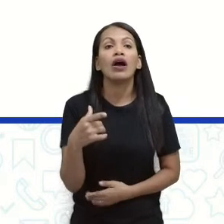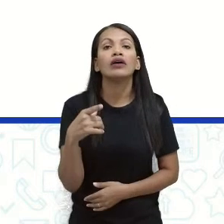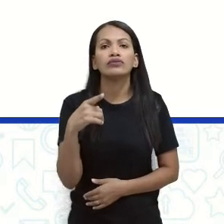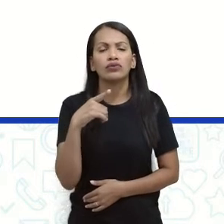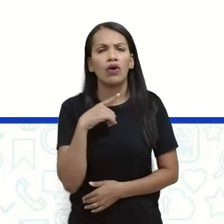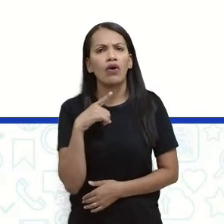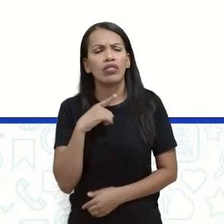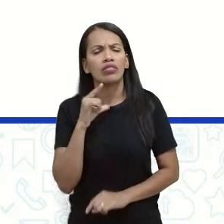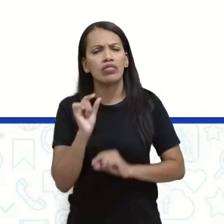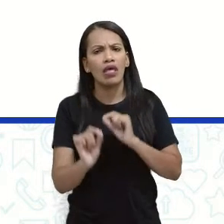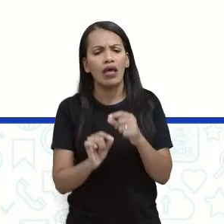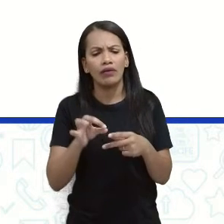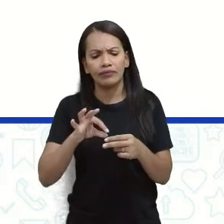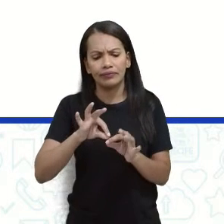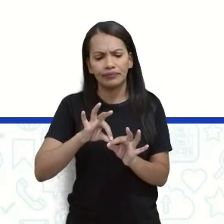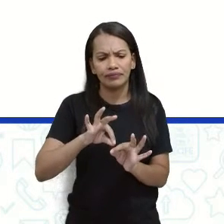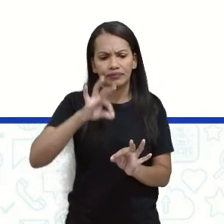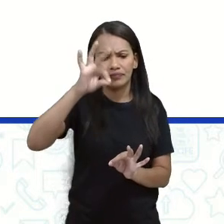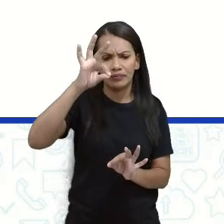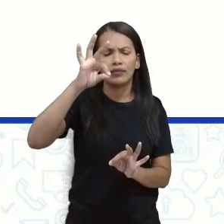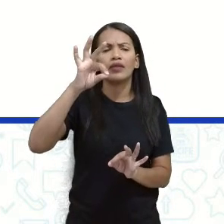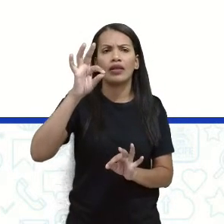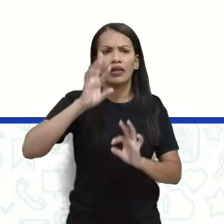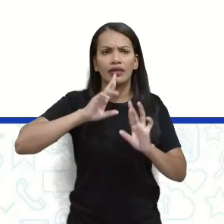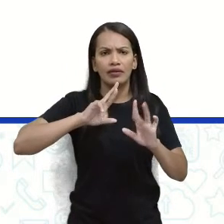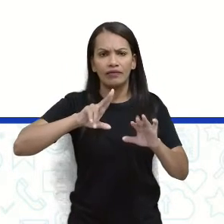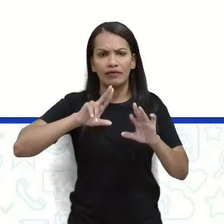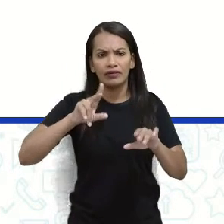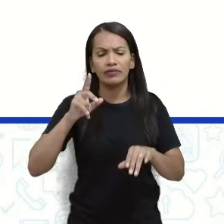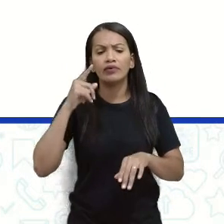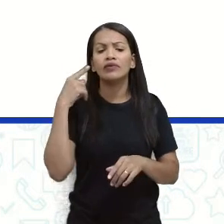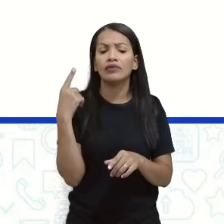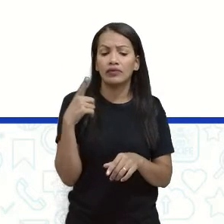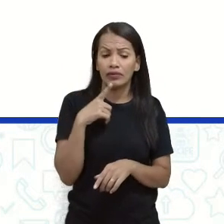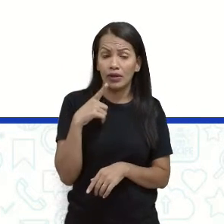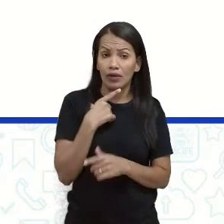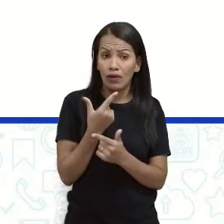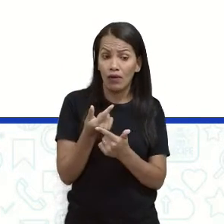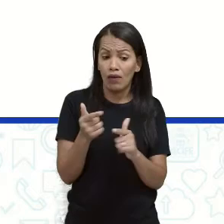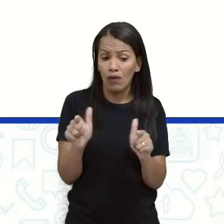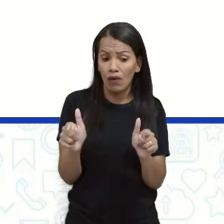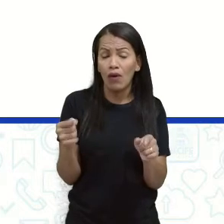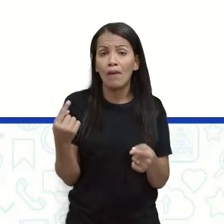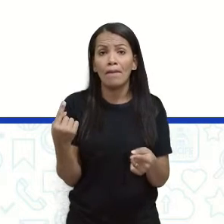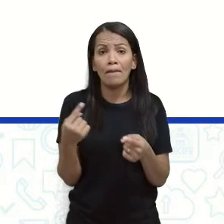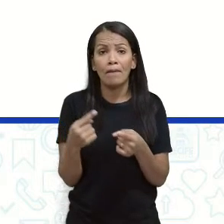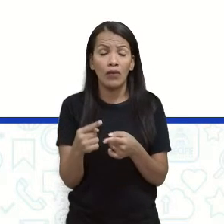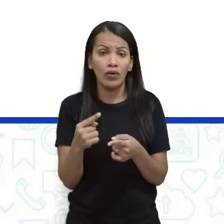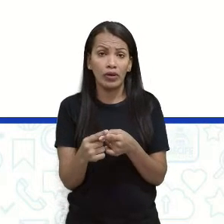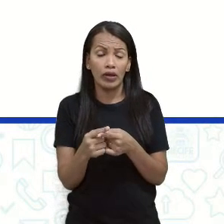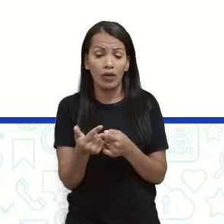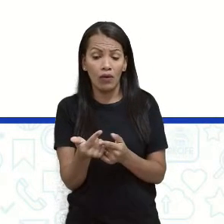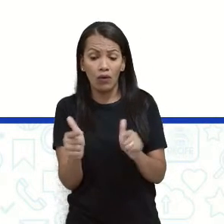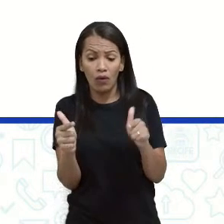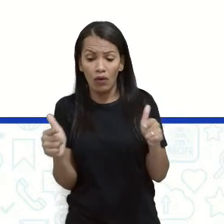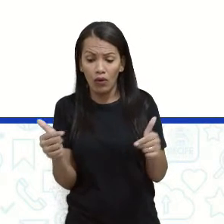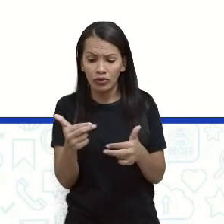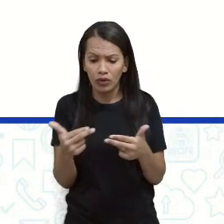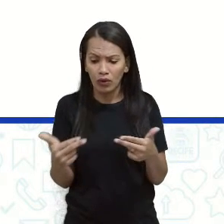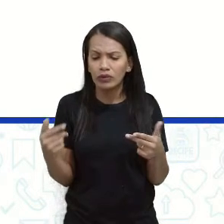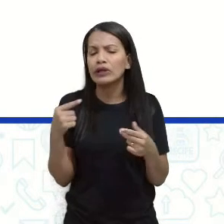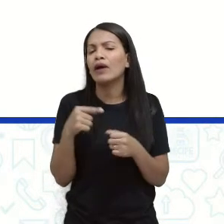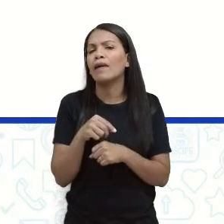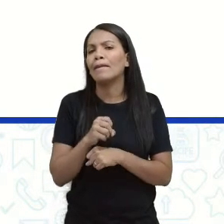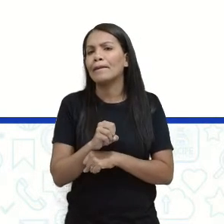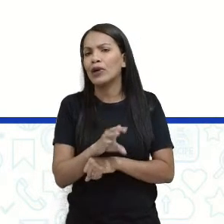eu vou ter um formato diferente, eu vou ter um momento diferente que eu vou ter outras fórmulas, porque vai gerar outros elementos, vai gerar